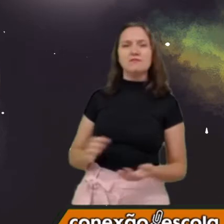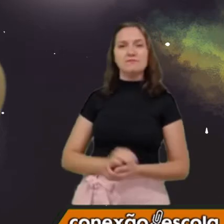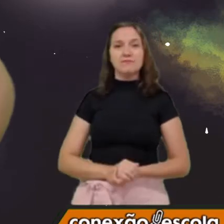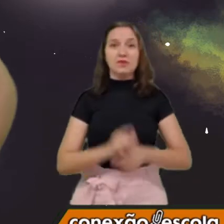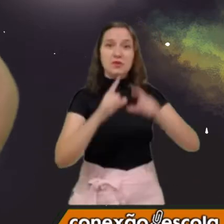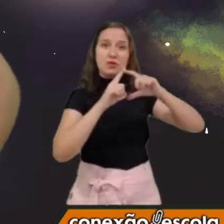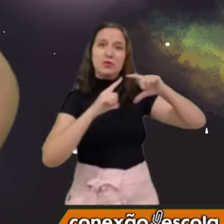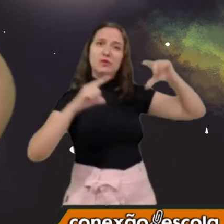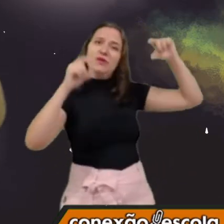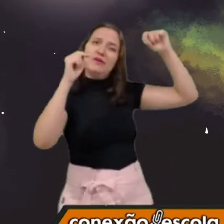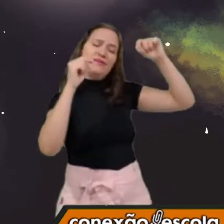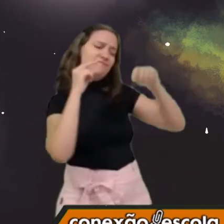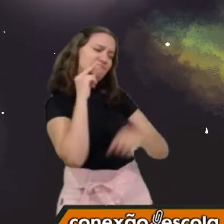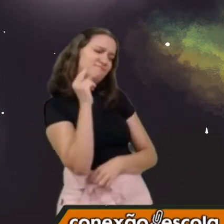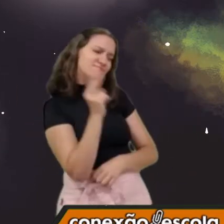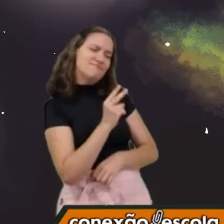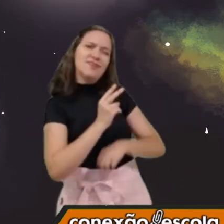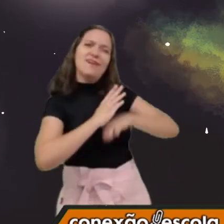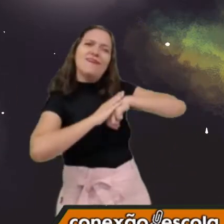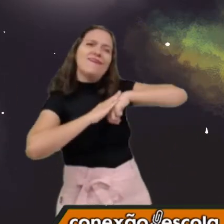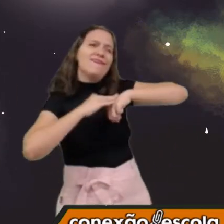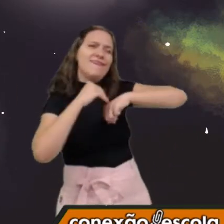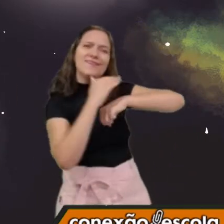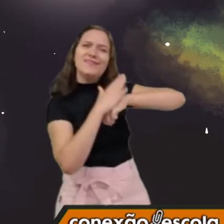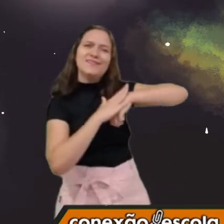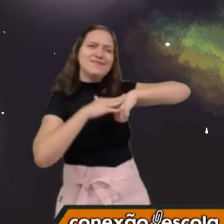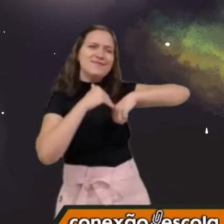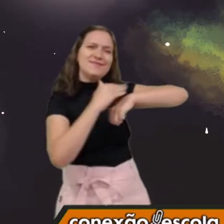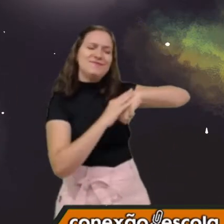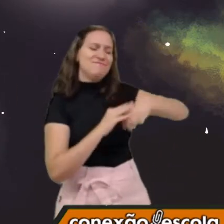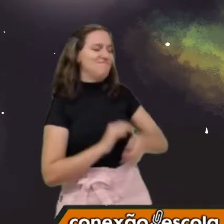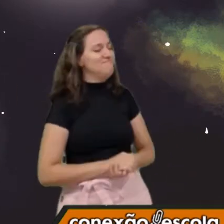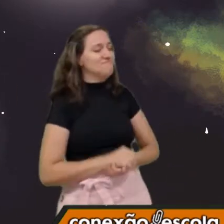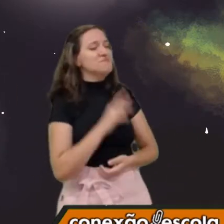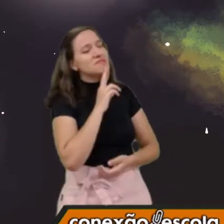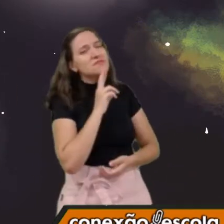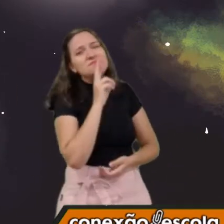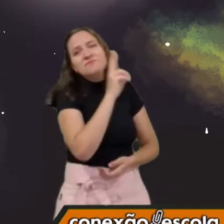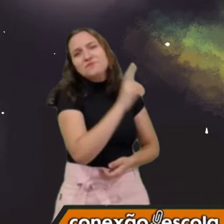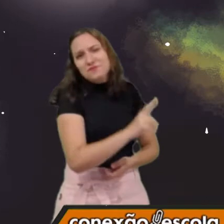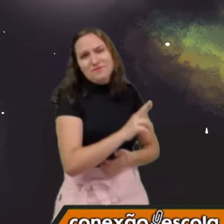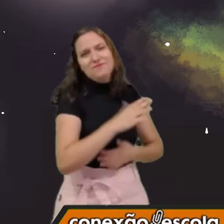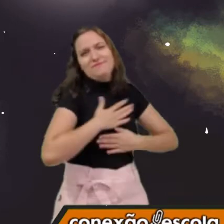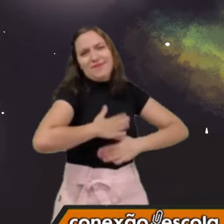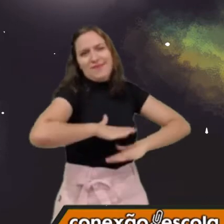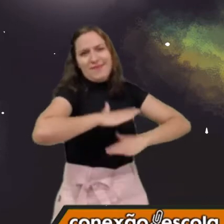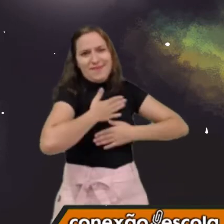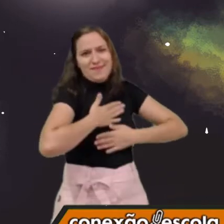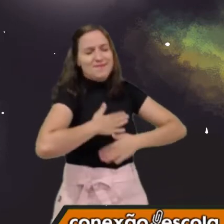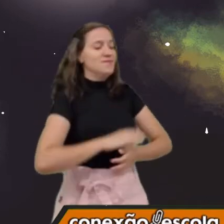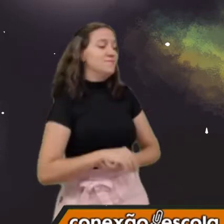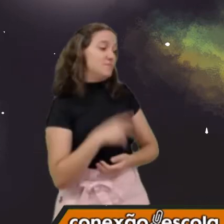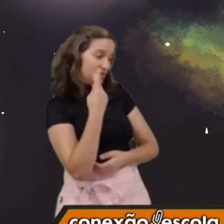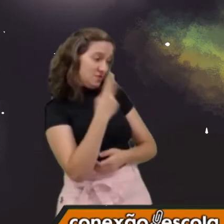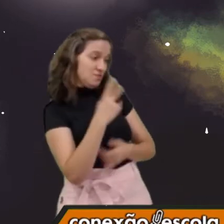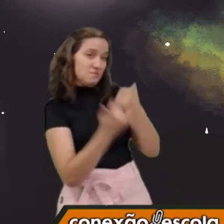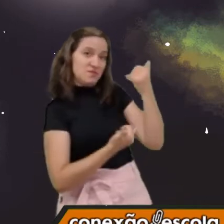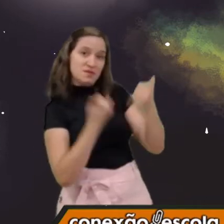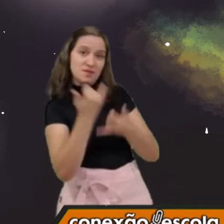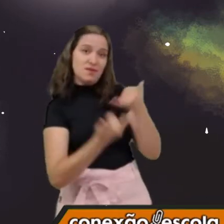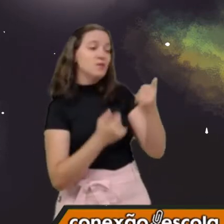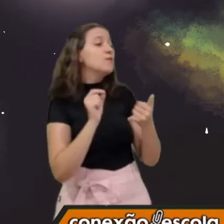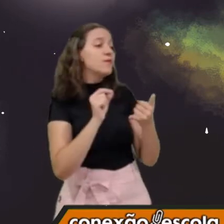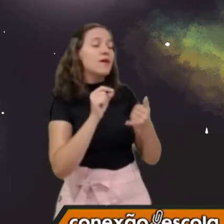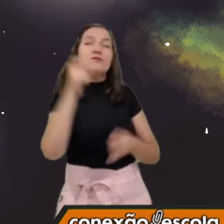Dona Lua carinhosa respondeu com atenção seus brinquedos